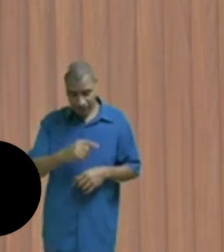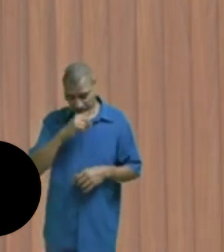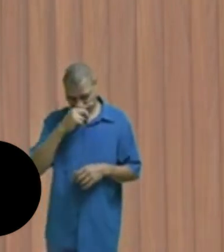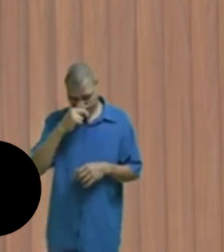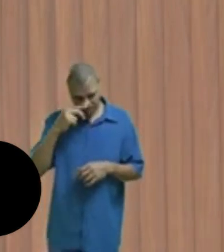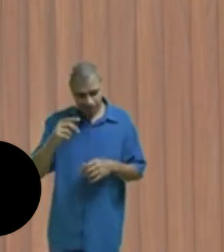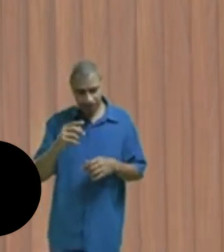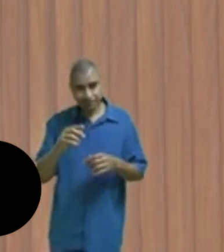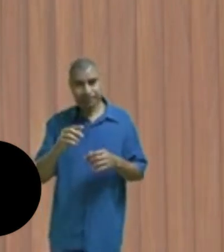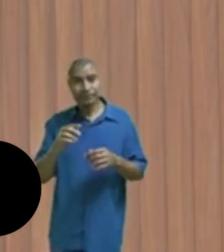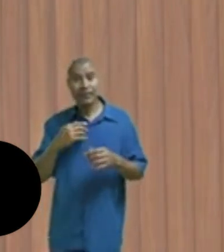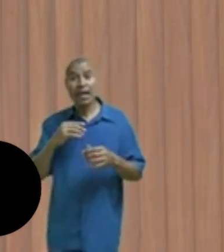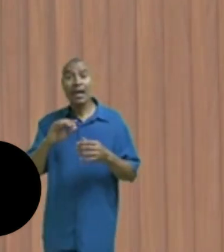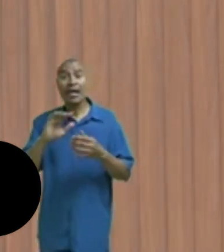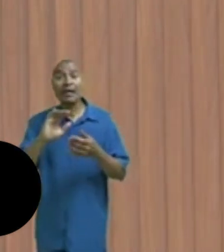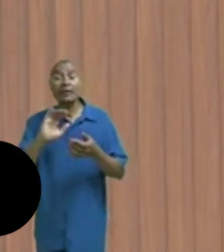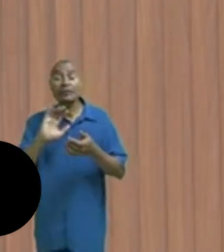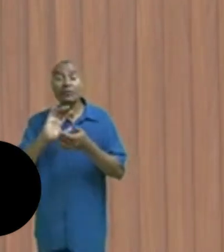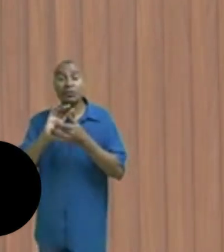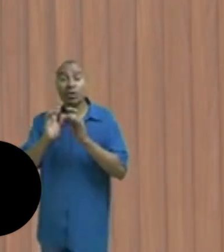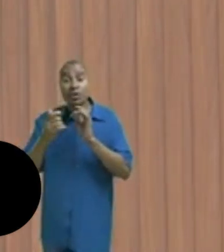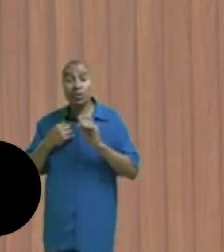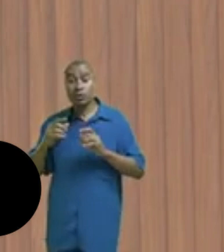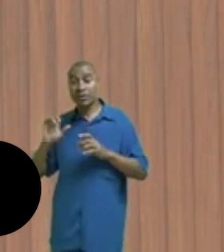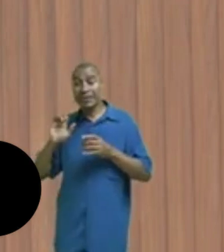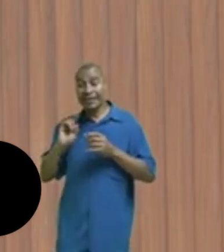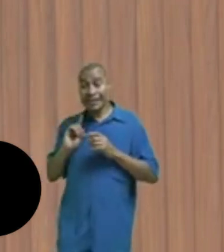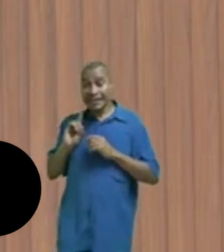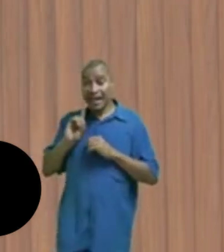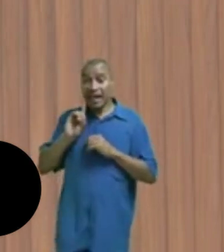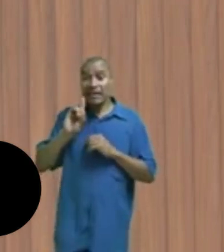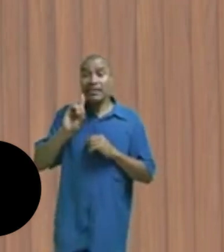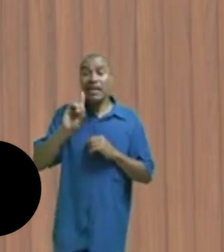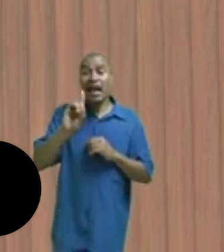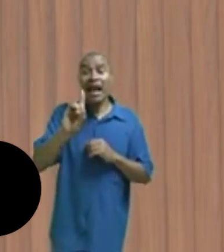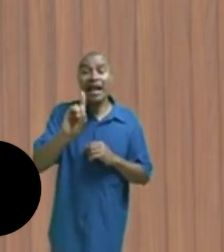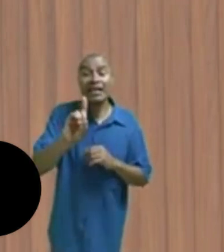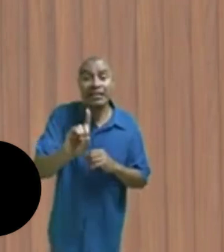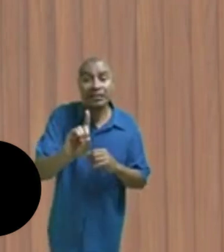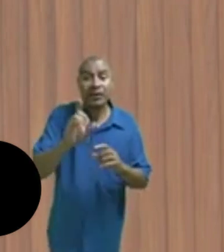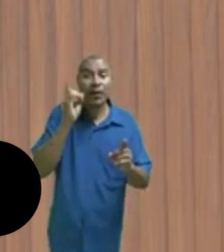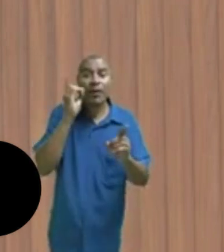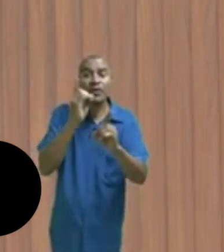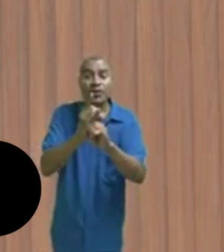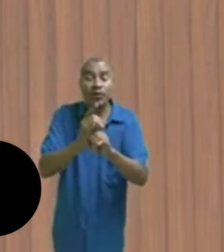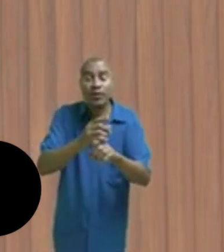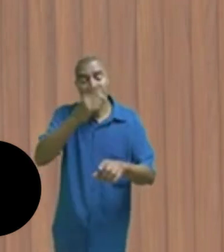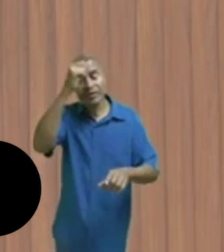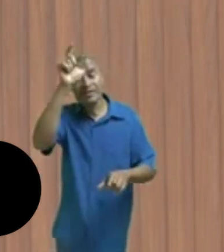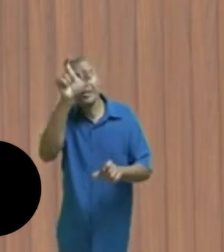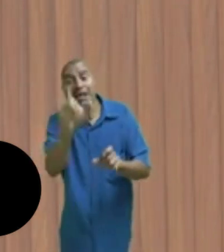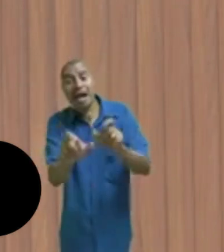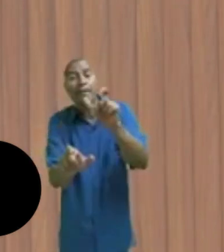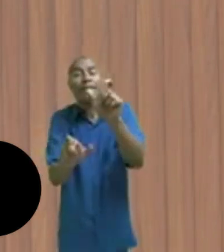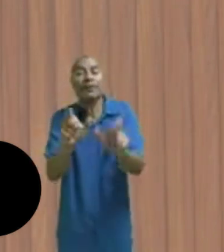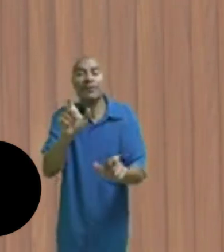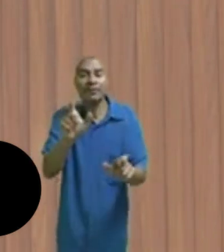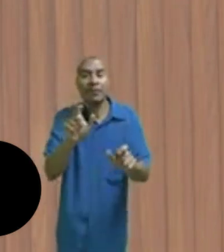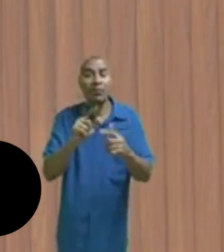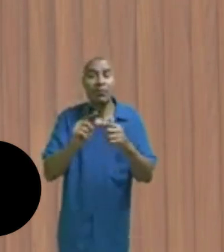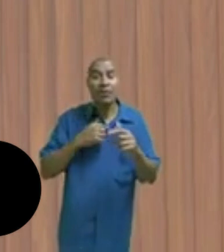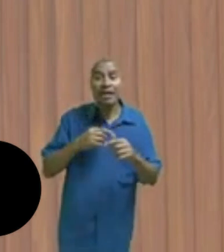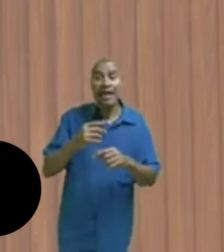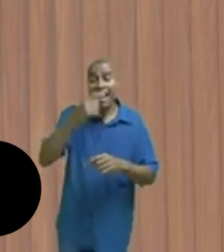o Criador indo ao encontro da criatura. A criatura está